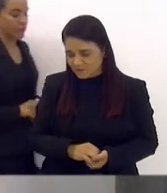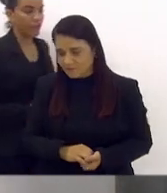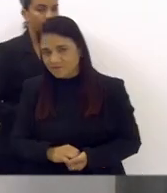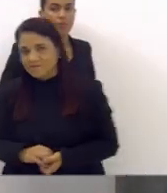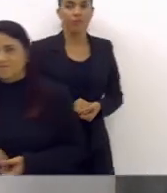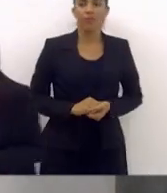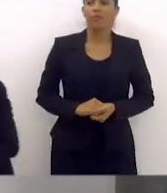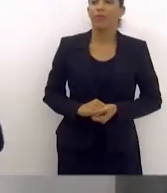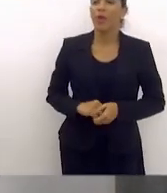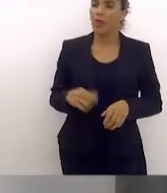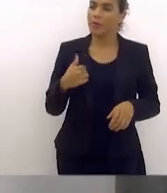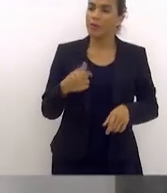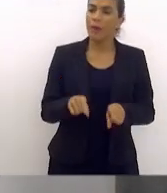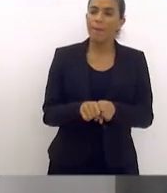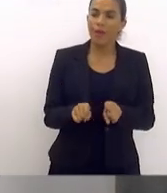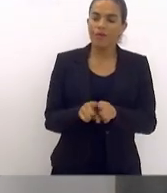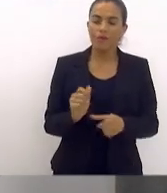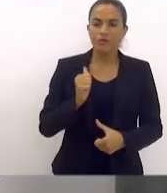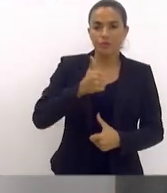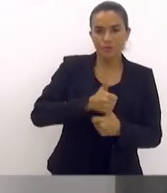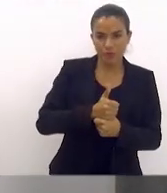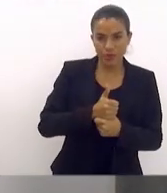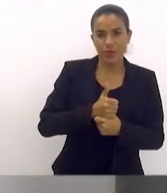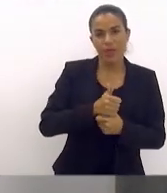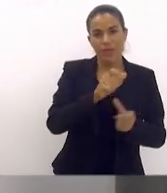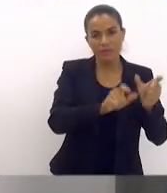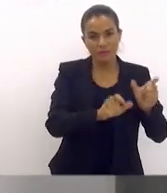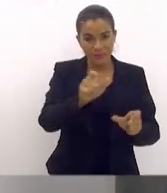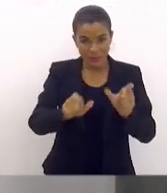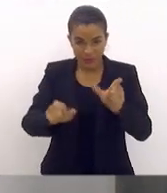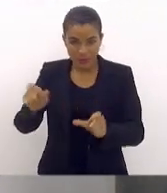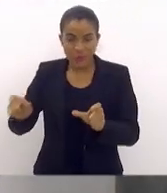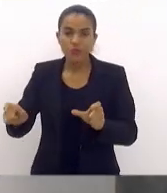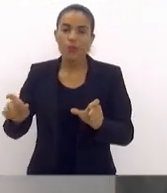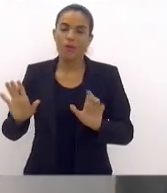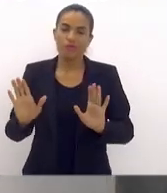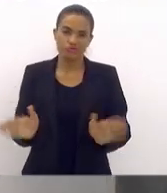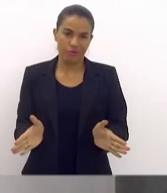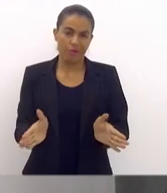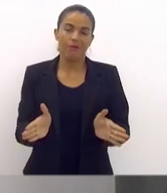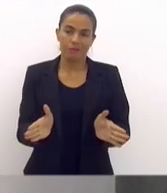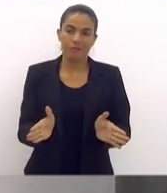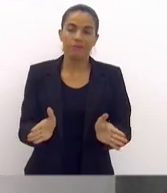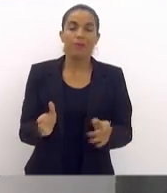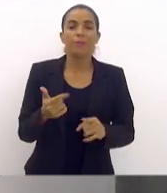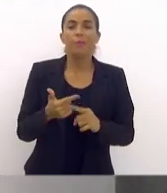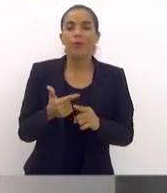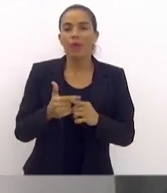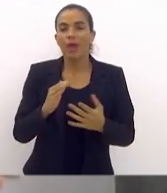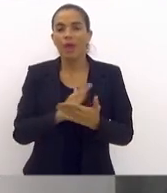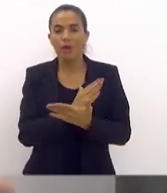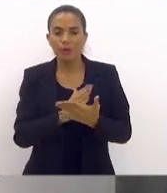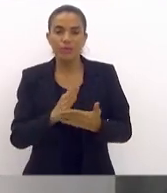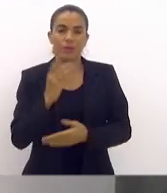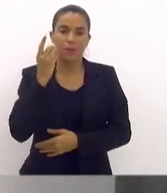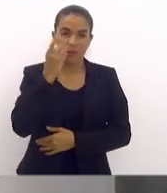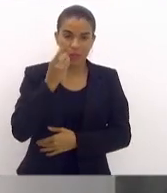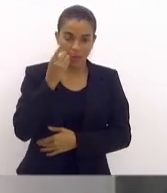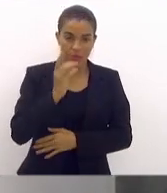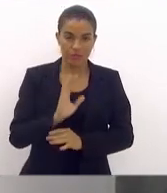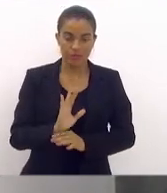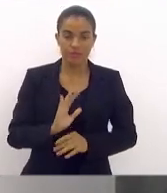vou vou só substituir as pessoas no já existente né porque algumas alguns deputados